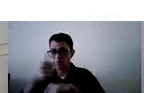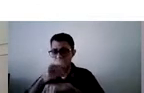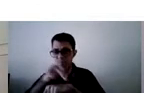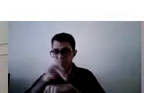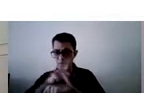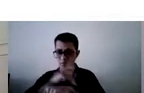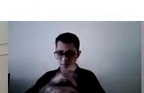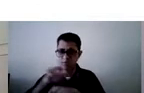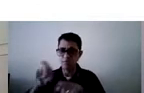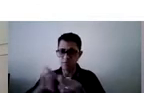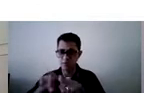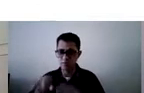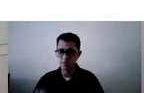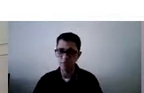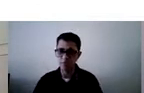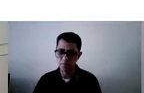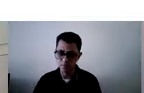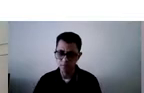professores.